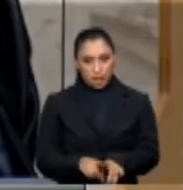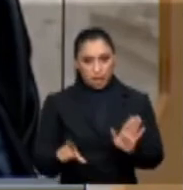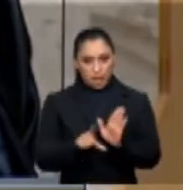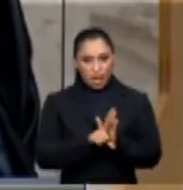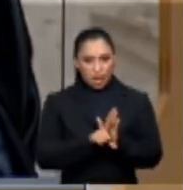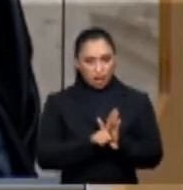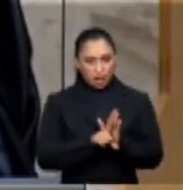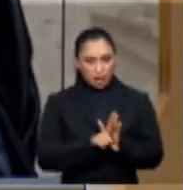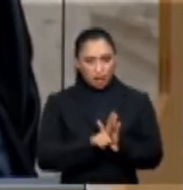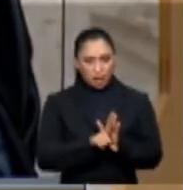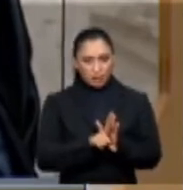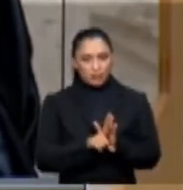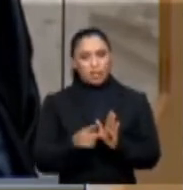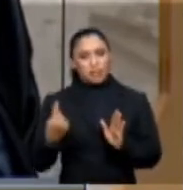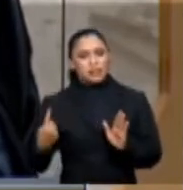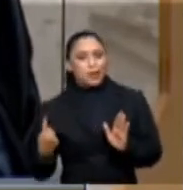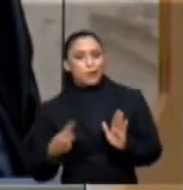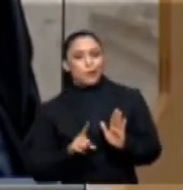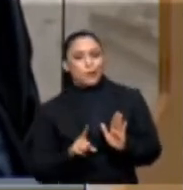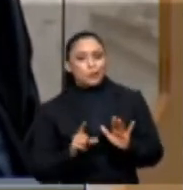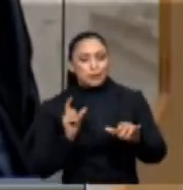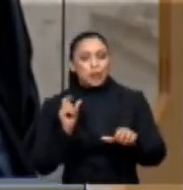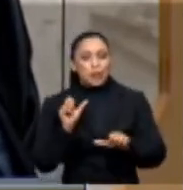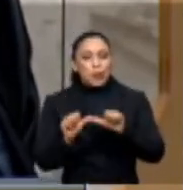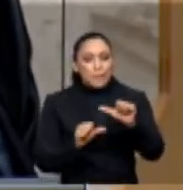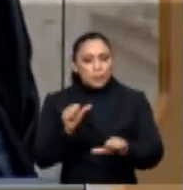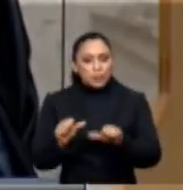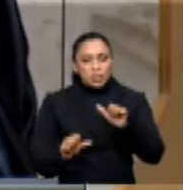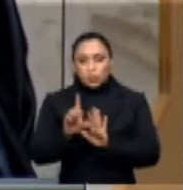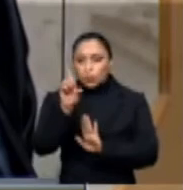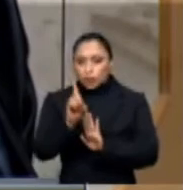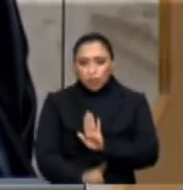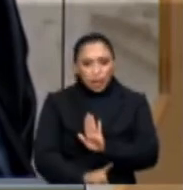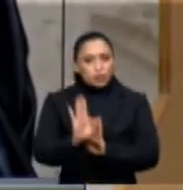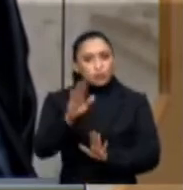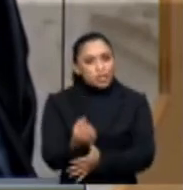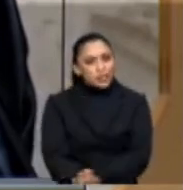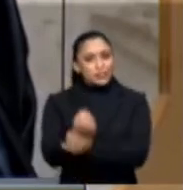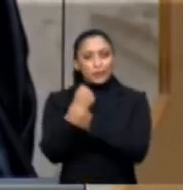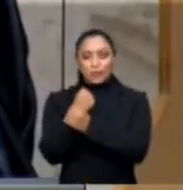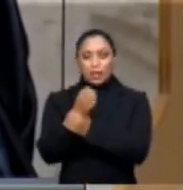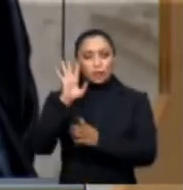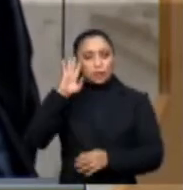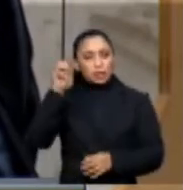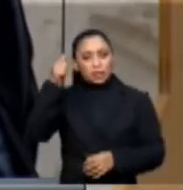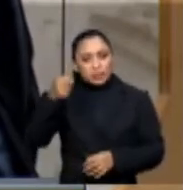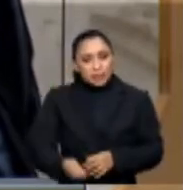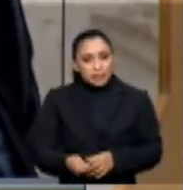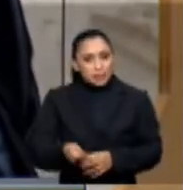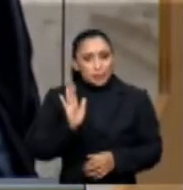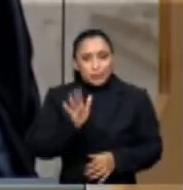atacada promoveria verdadeira alteração do direito subjetivo já assegurado em sentença transitada em